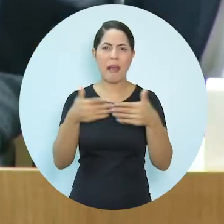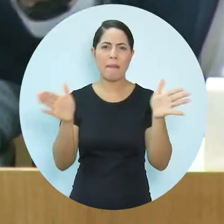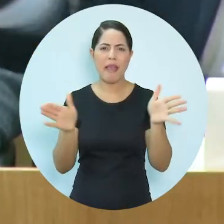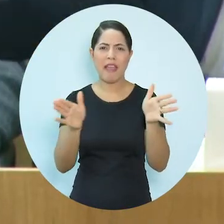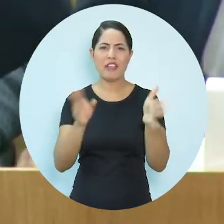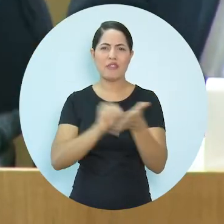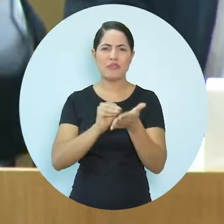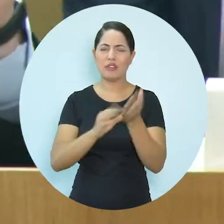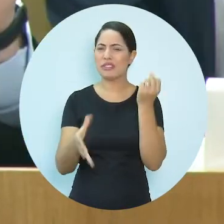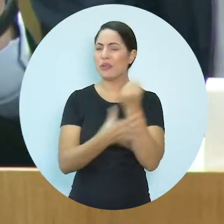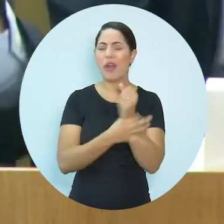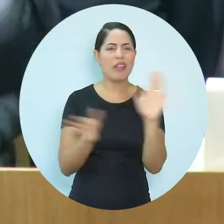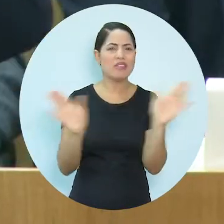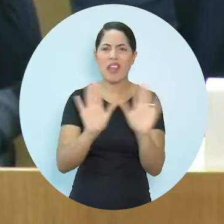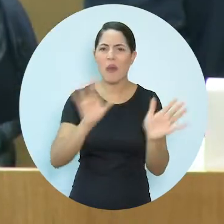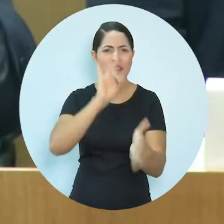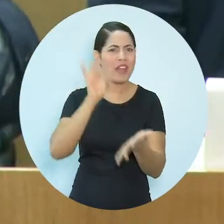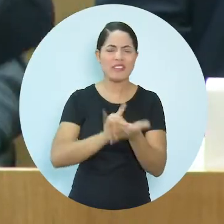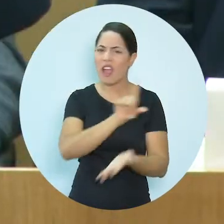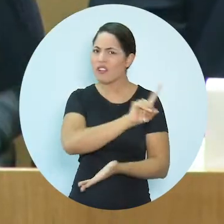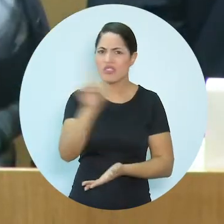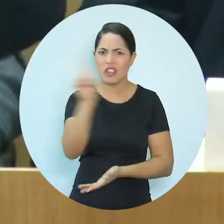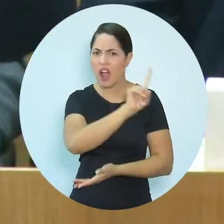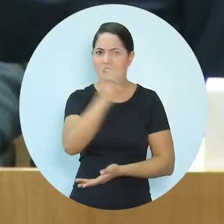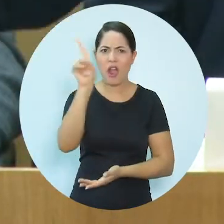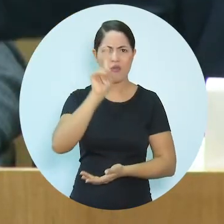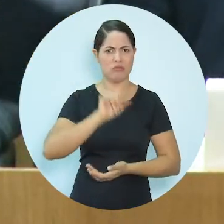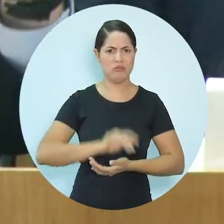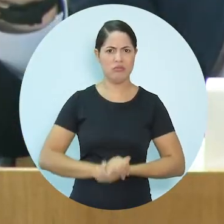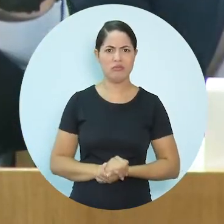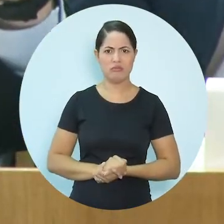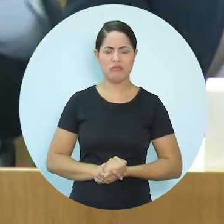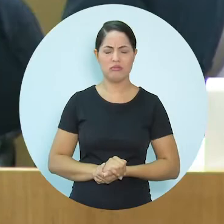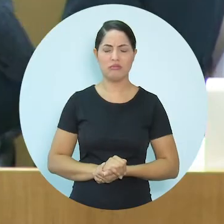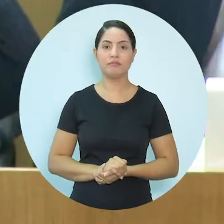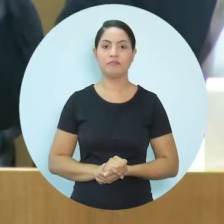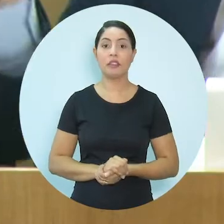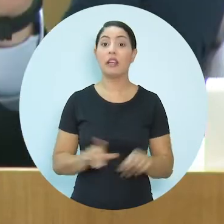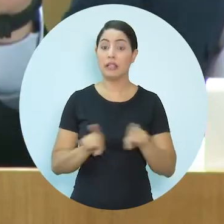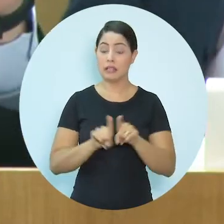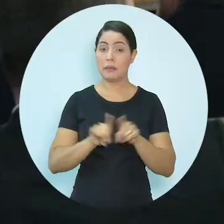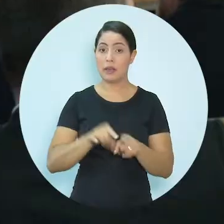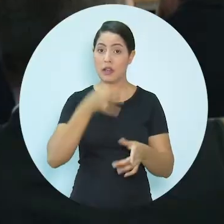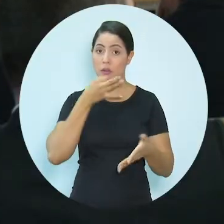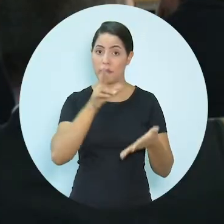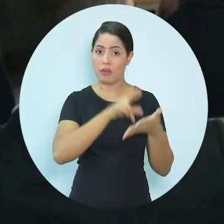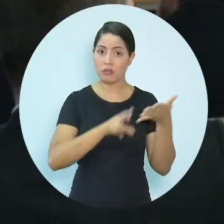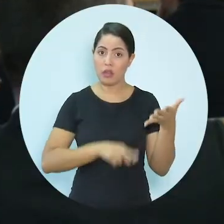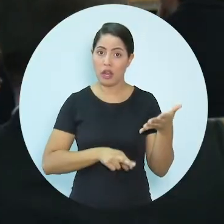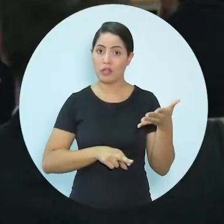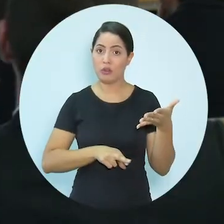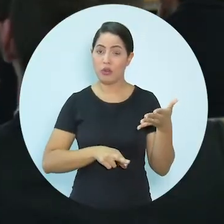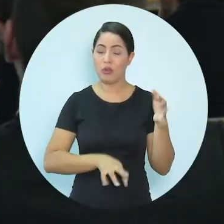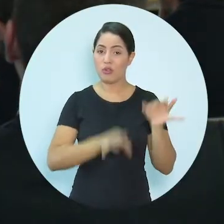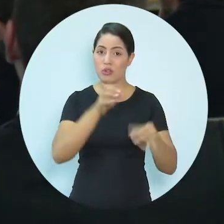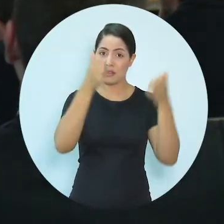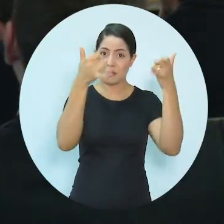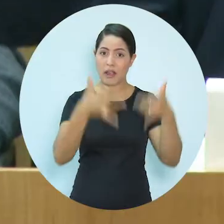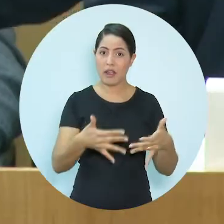muito abertos e seriam inseguros, em primeiro lugar, não é verdadeiro. Não é verdadeiro. Na opinião do relator,